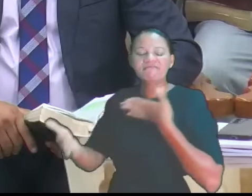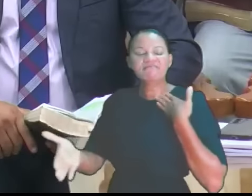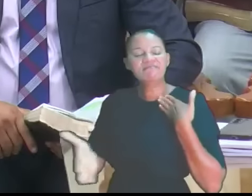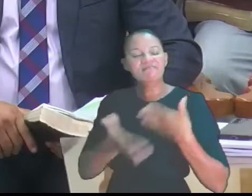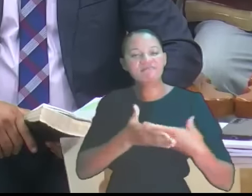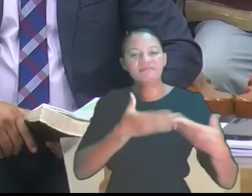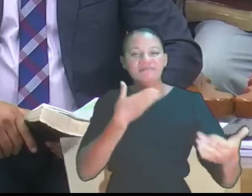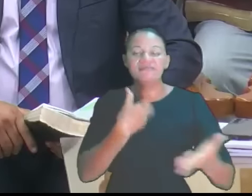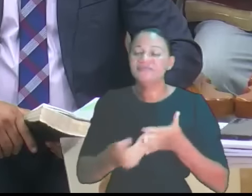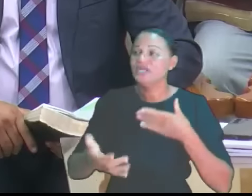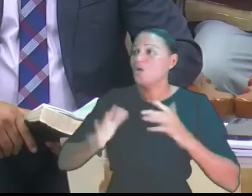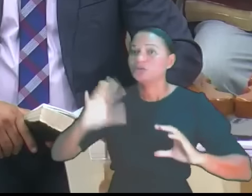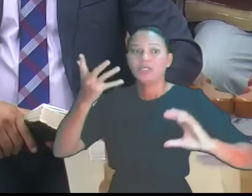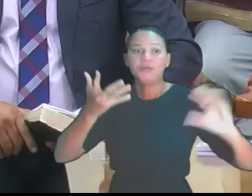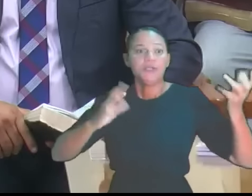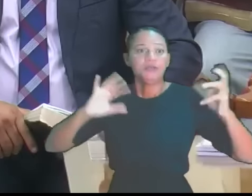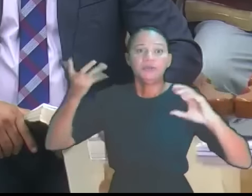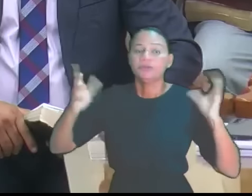Independente da circunstância.